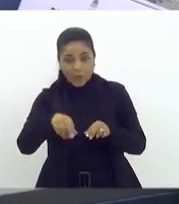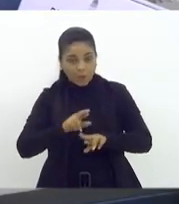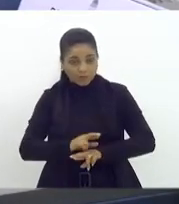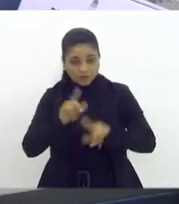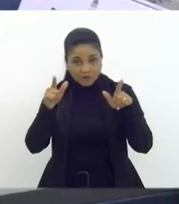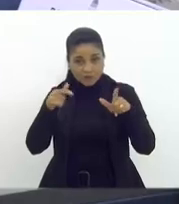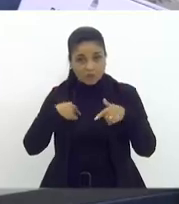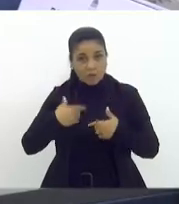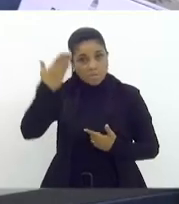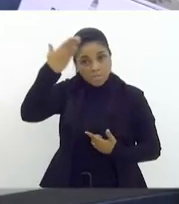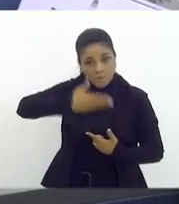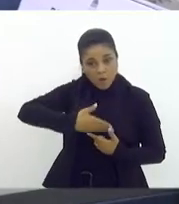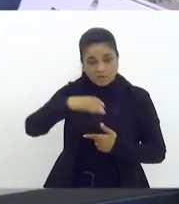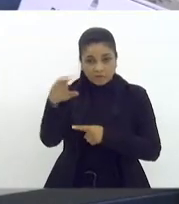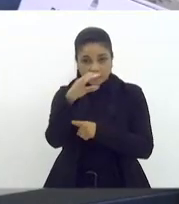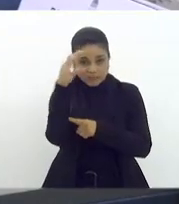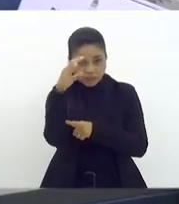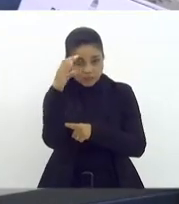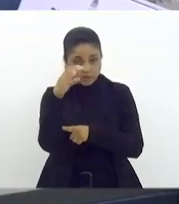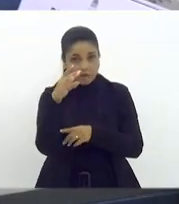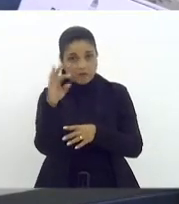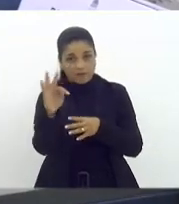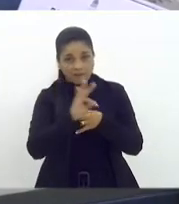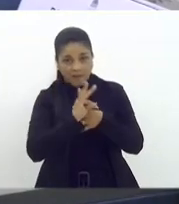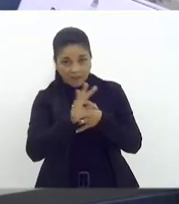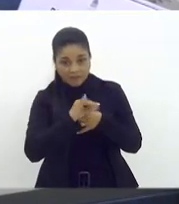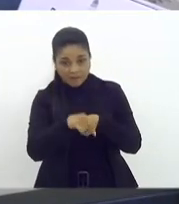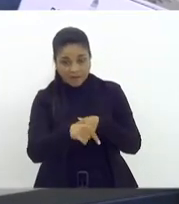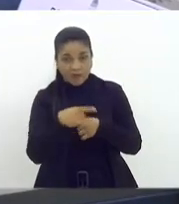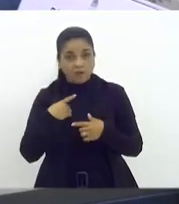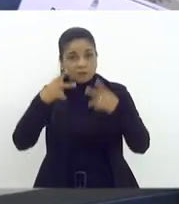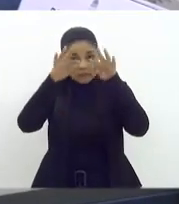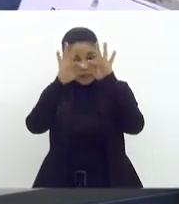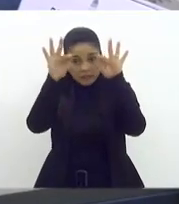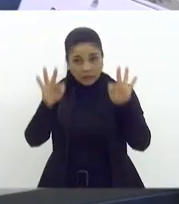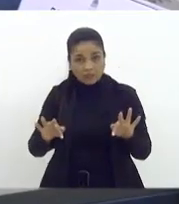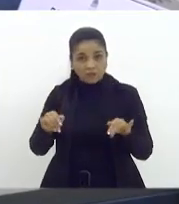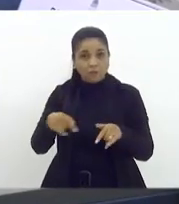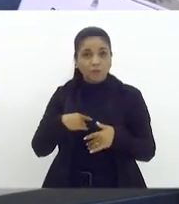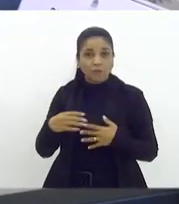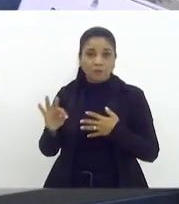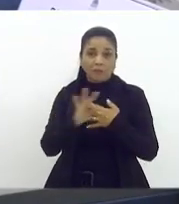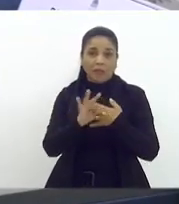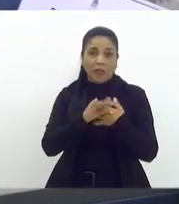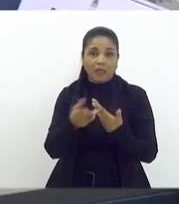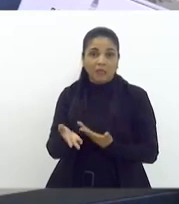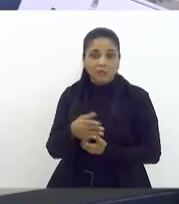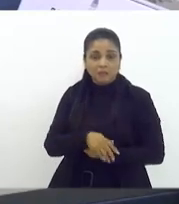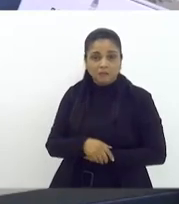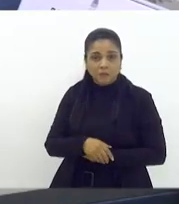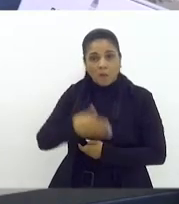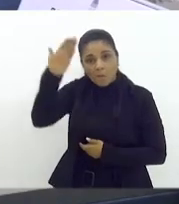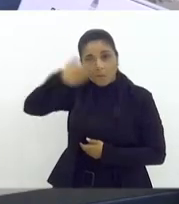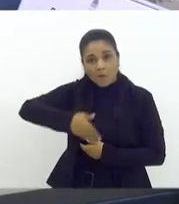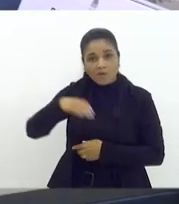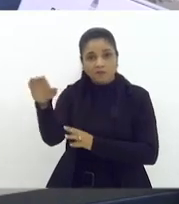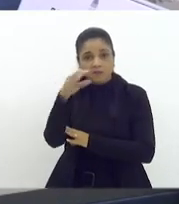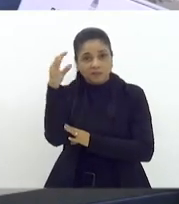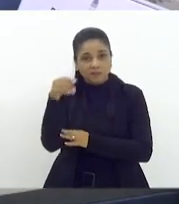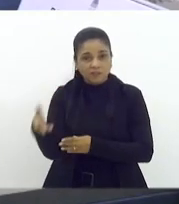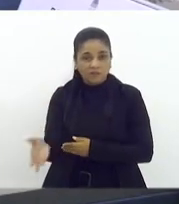as provas técnicas científicas E aí eles chamam testemunho de quê de prova técnica de prova científica